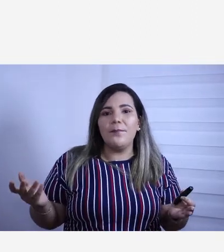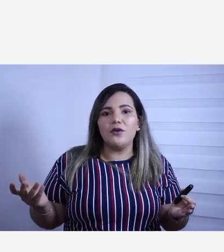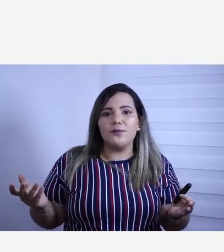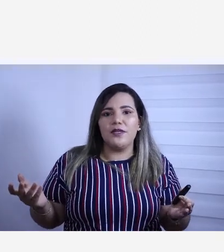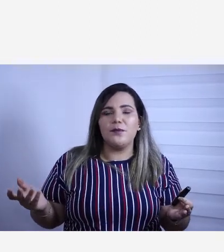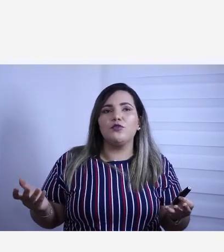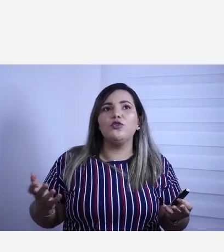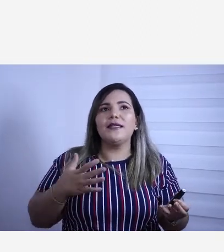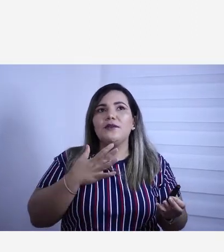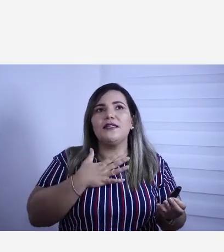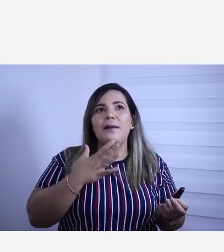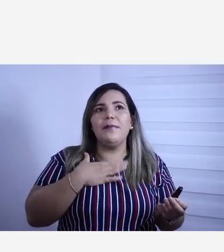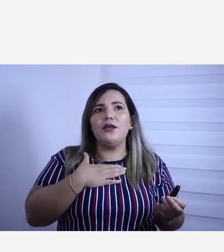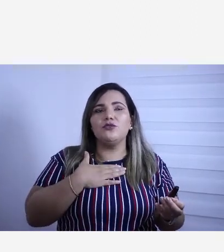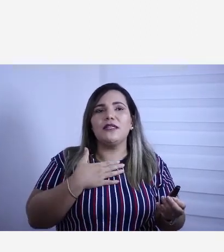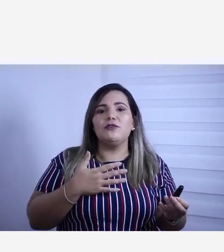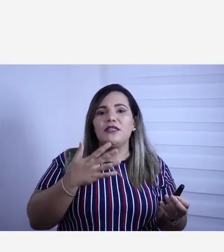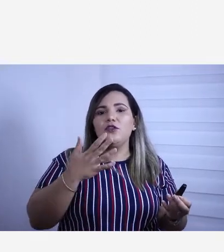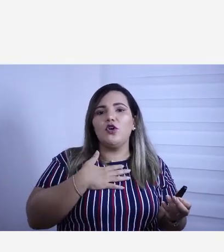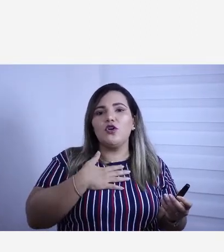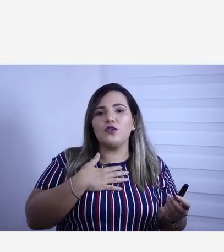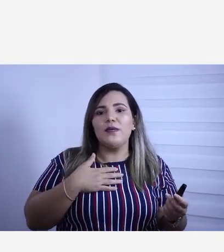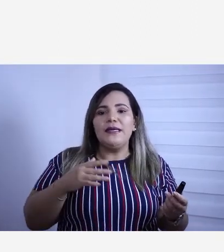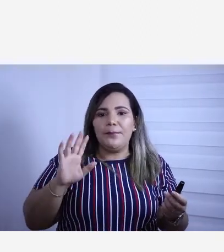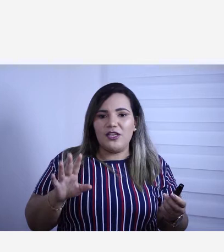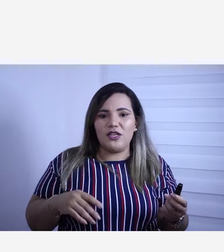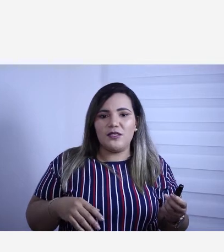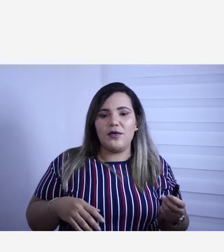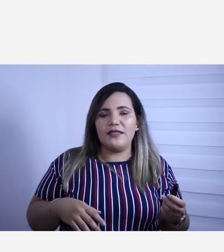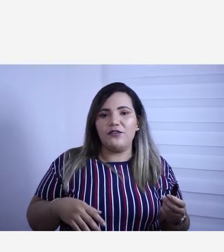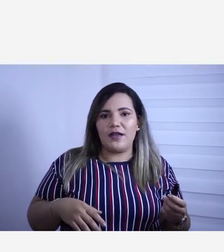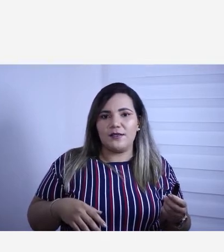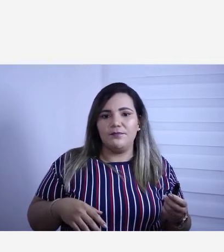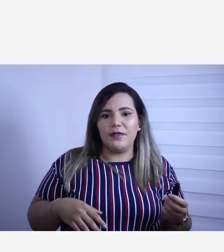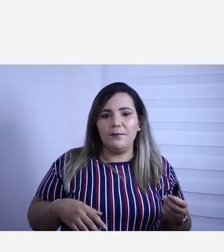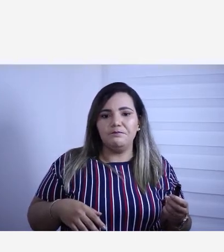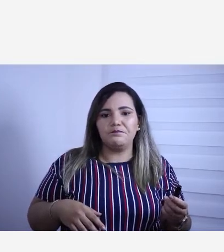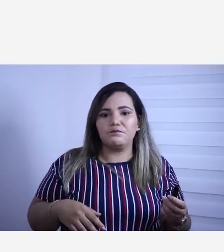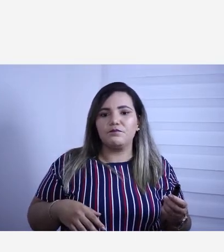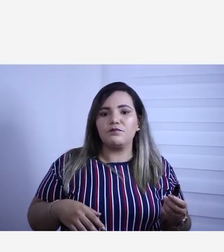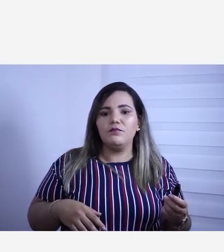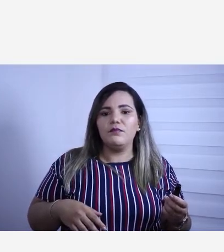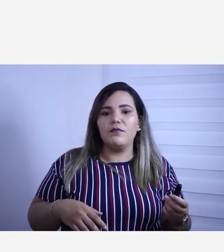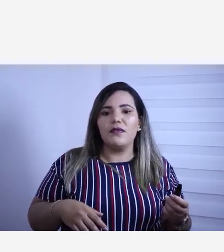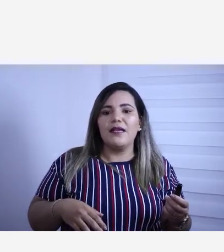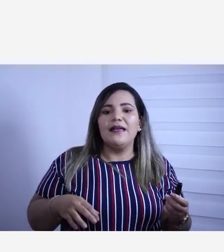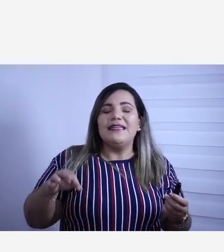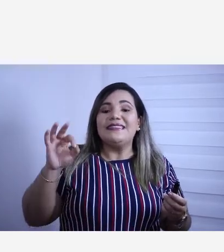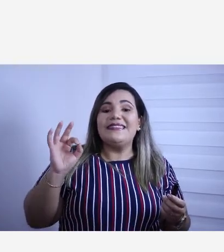o que essa posso por exemplo tudo aquilo que é meu tudo aquilo que é nosso preste atenção aqui na frase tá